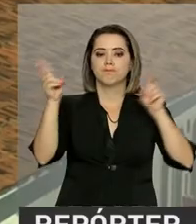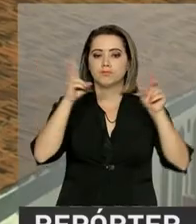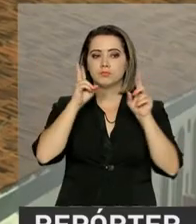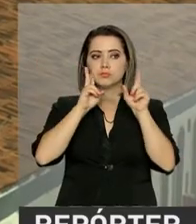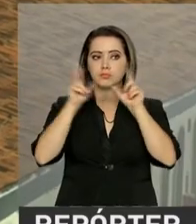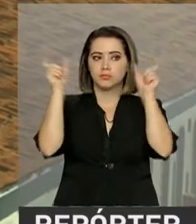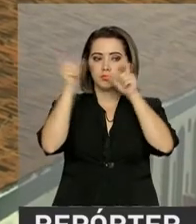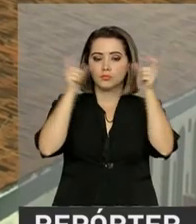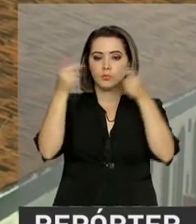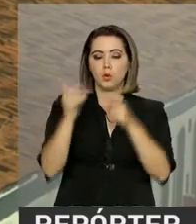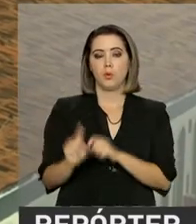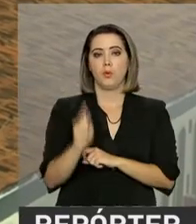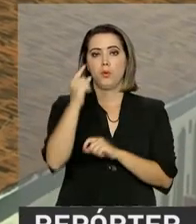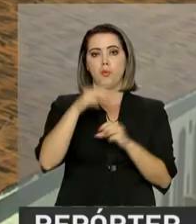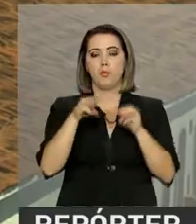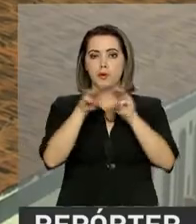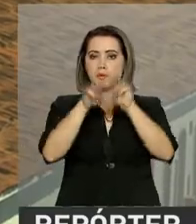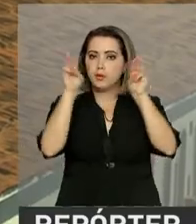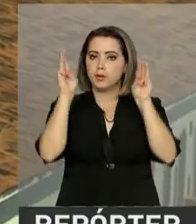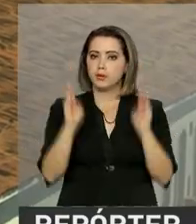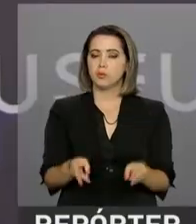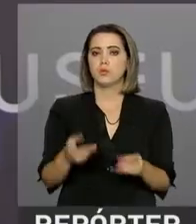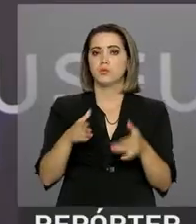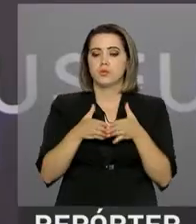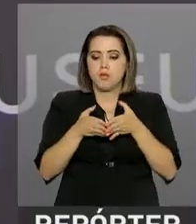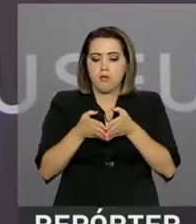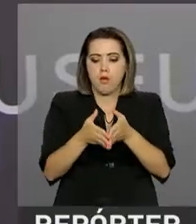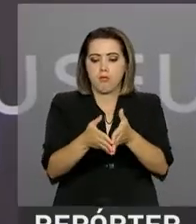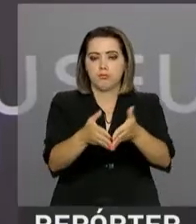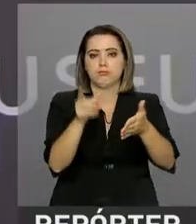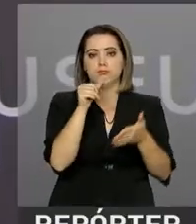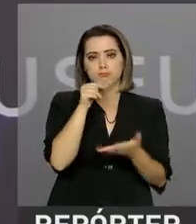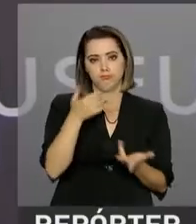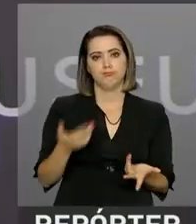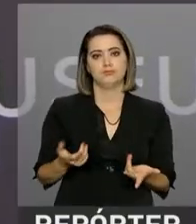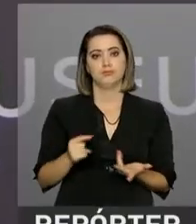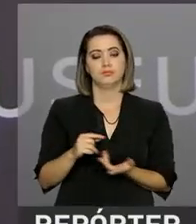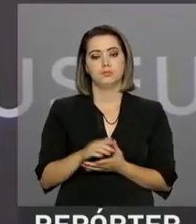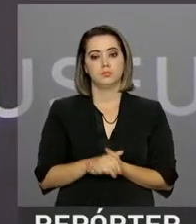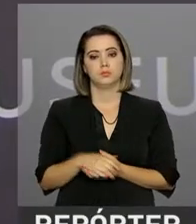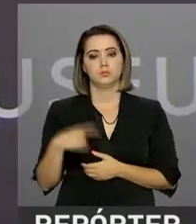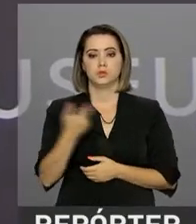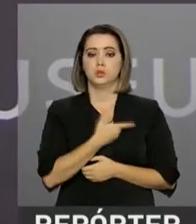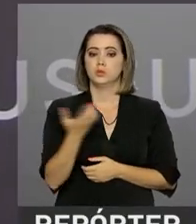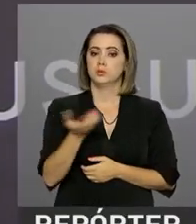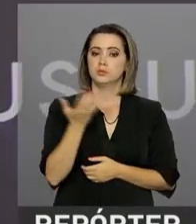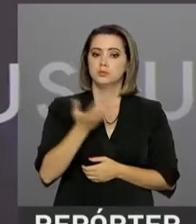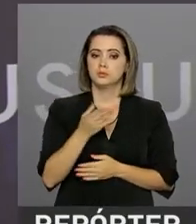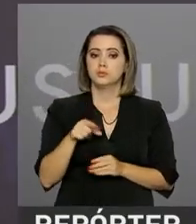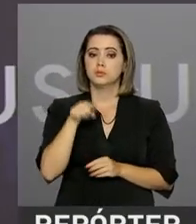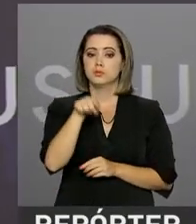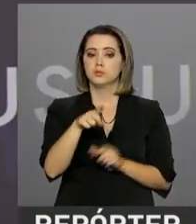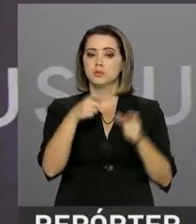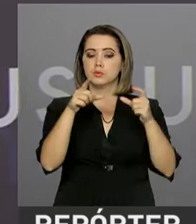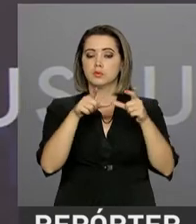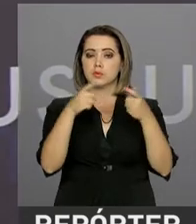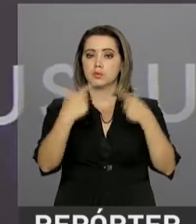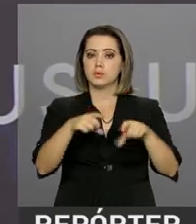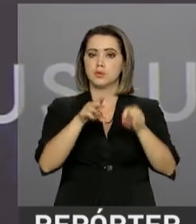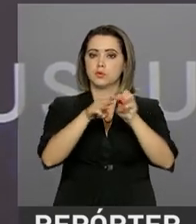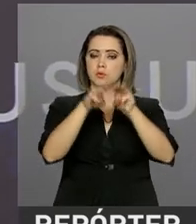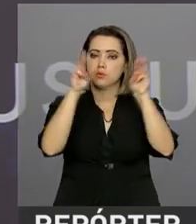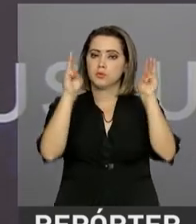o primeiro museu marítimo do pai nós pretendemos que esse museu a presente para a população